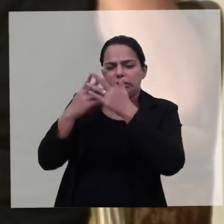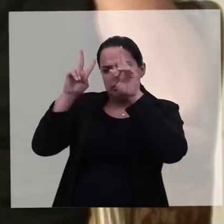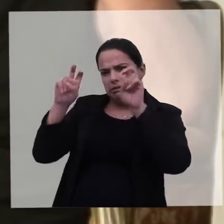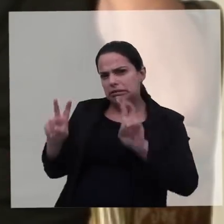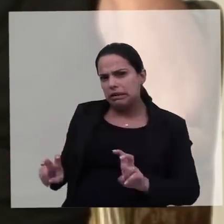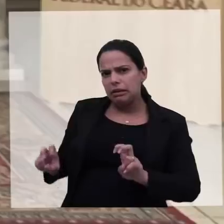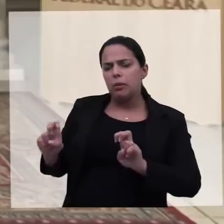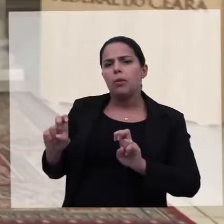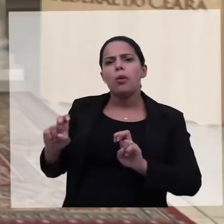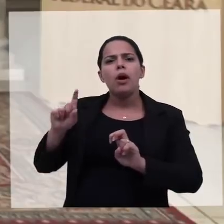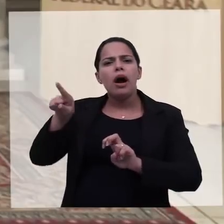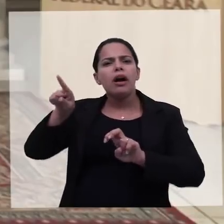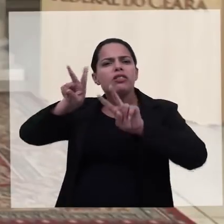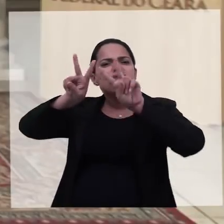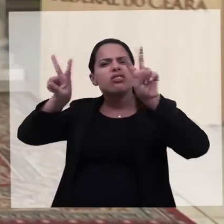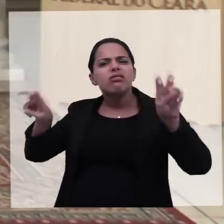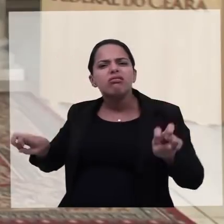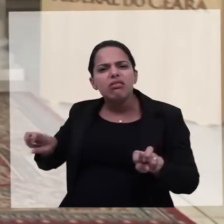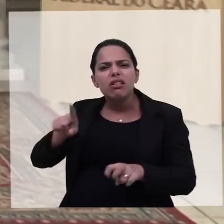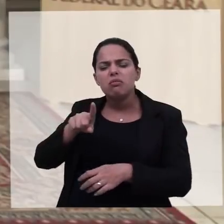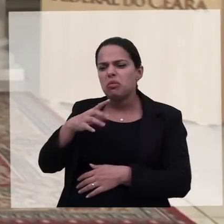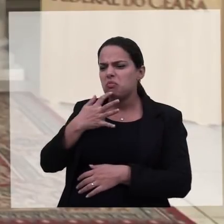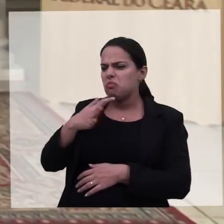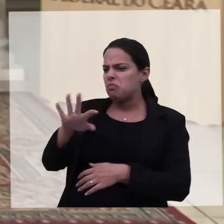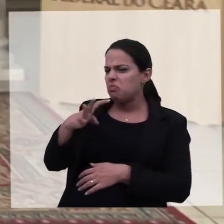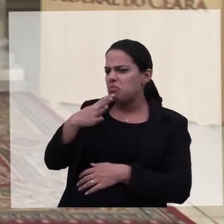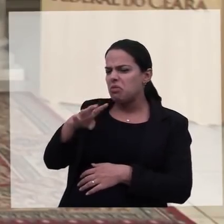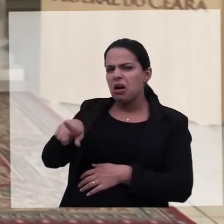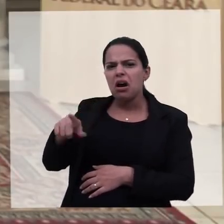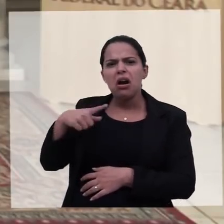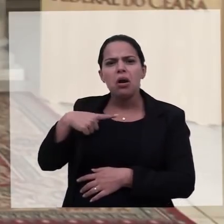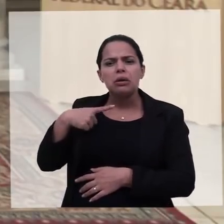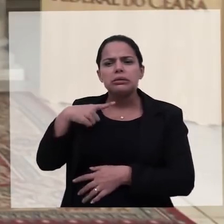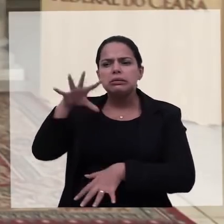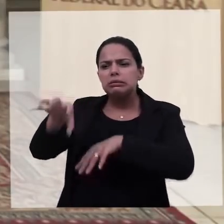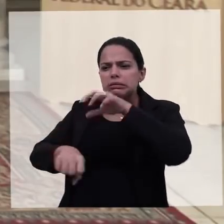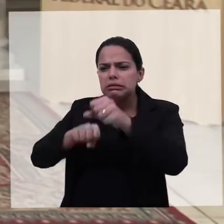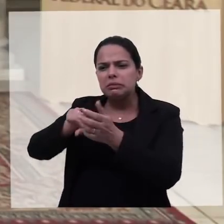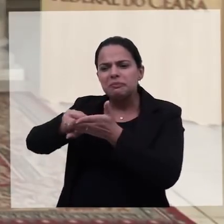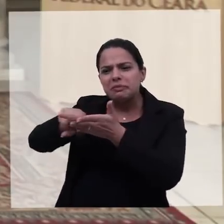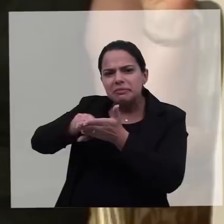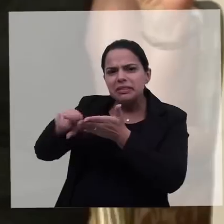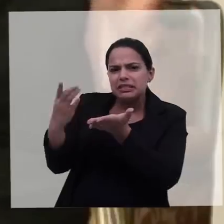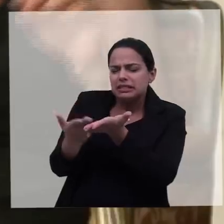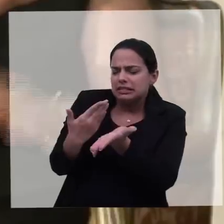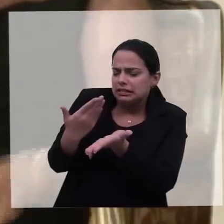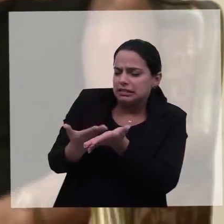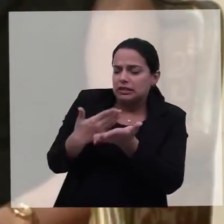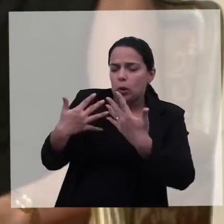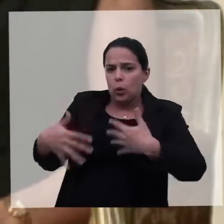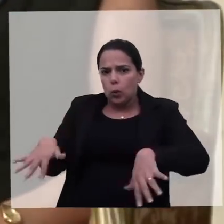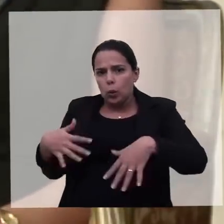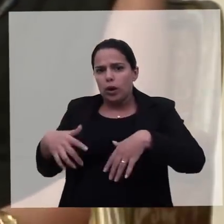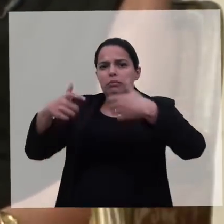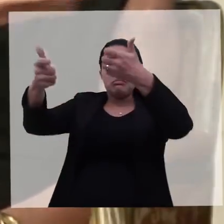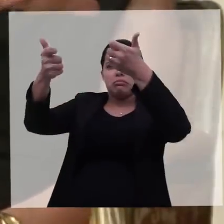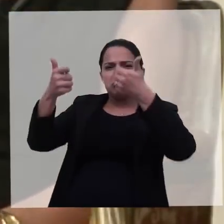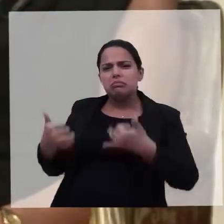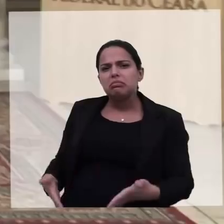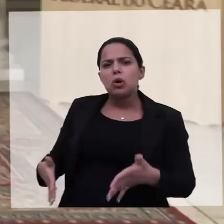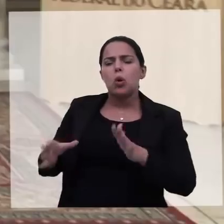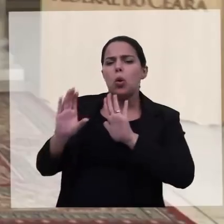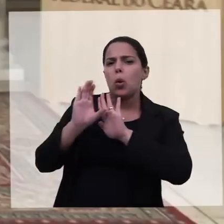Lavoisier, que é a Lei de Lavoisier. E fomos buscar em livros, aí encontramos um livro que só trazia